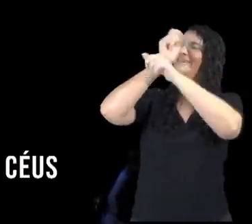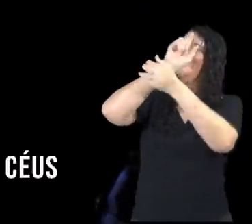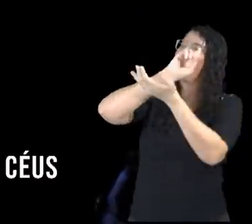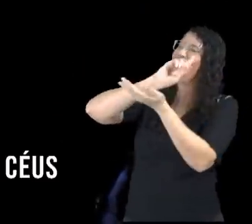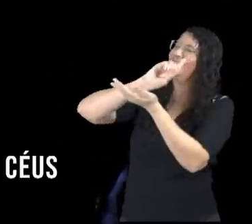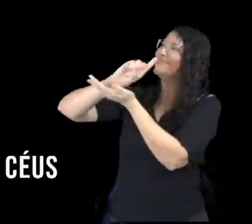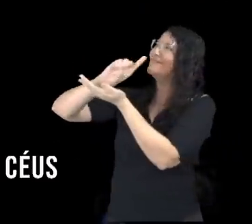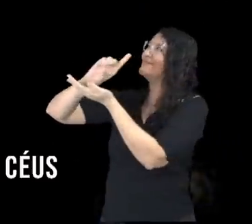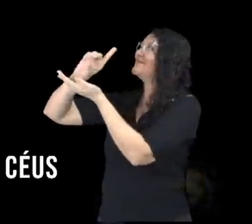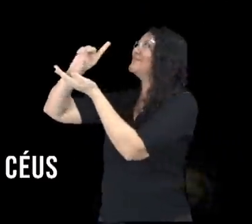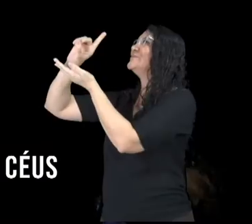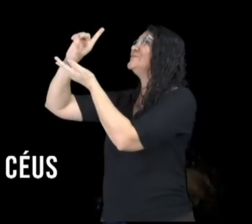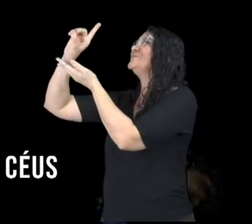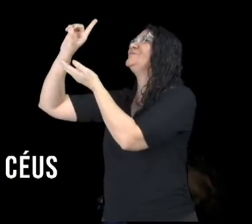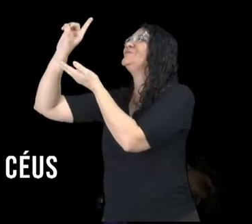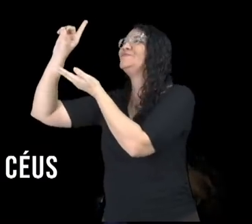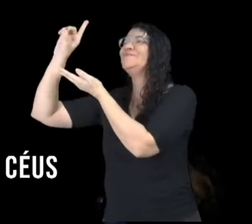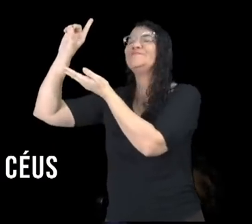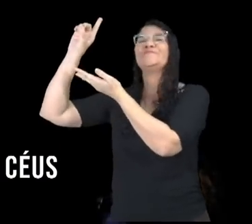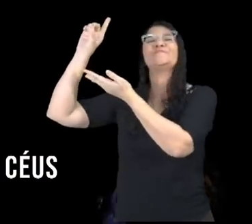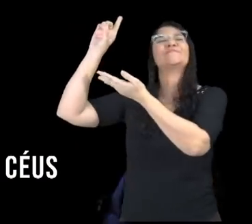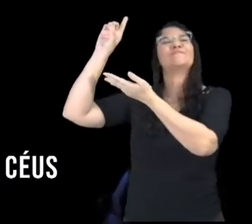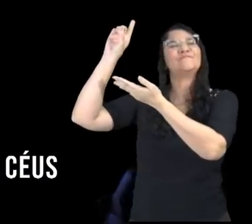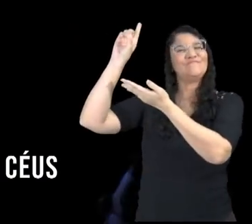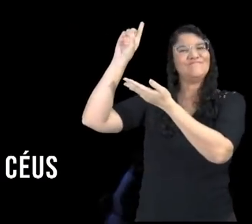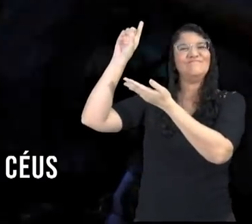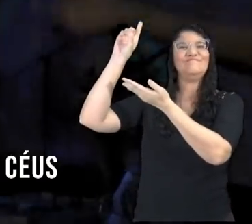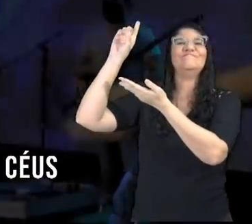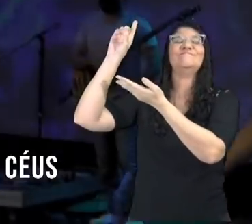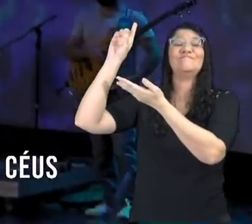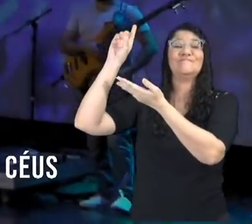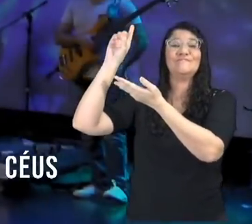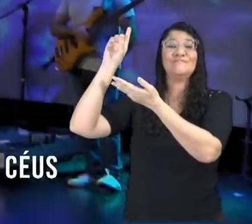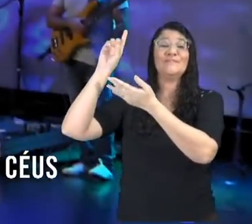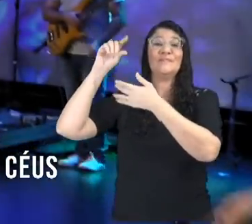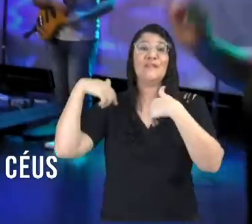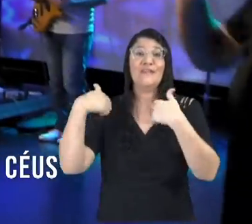céu. Nós queremos sim o Teu nome engrandecer, Senhor. Aleluia.